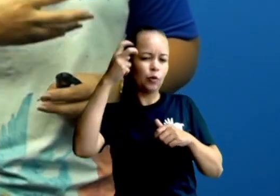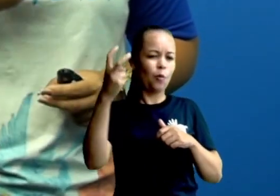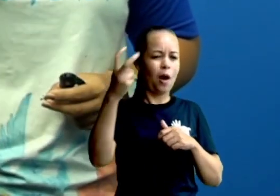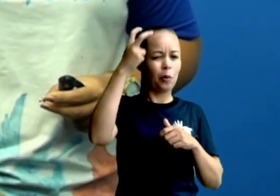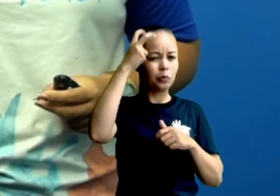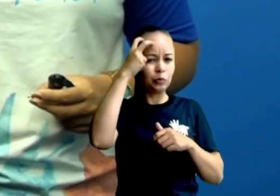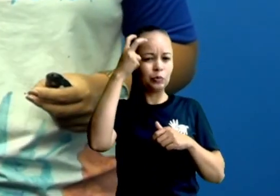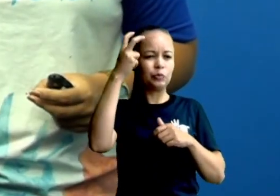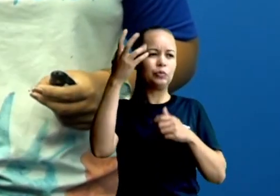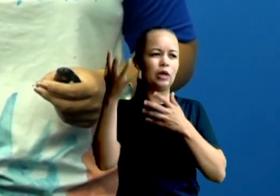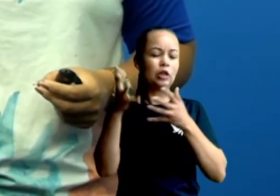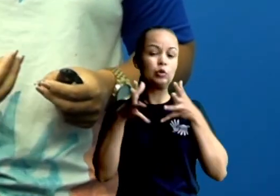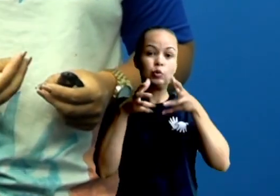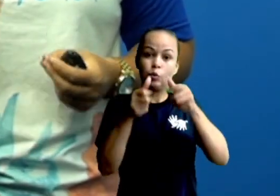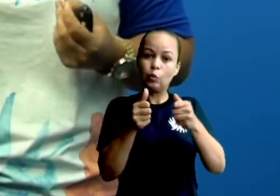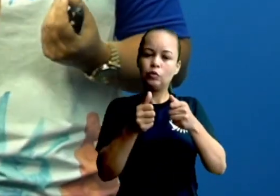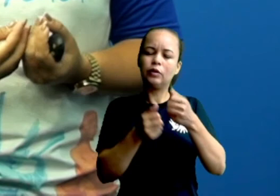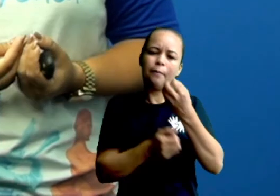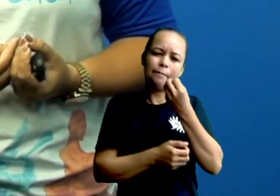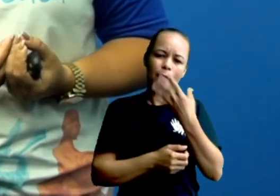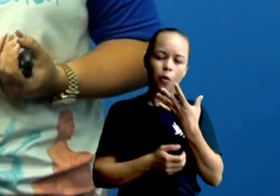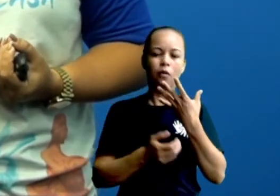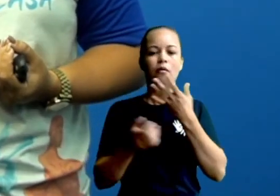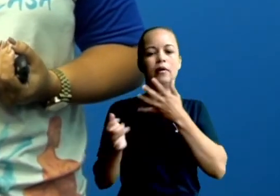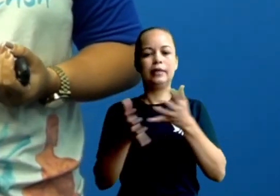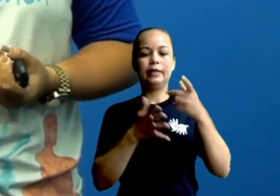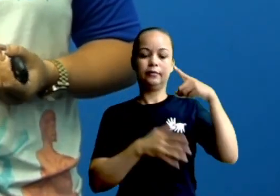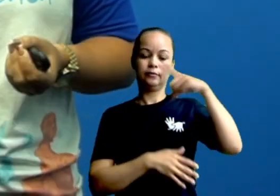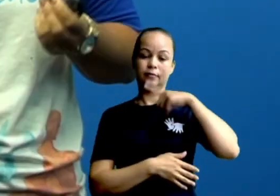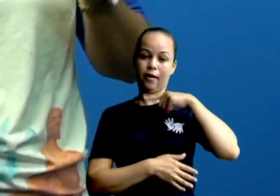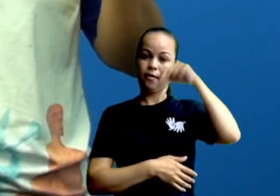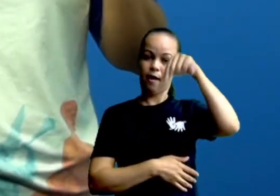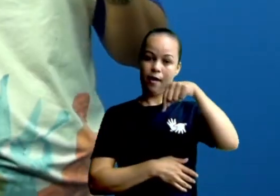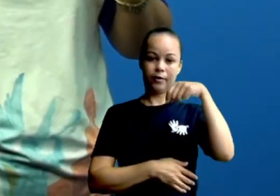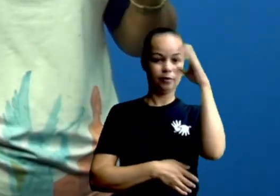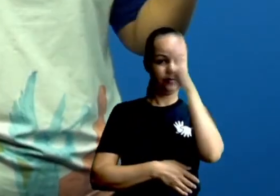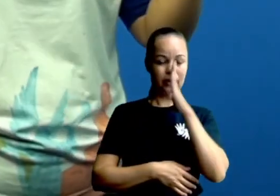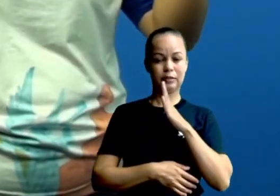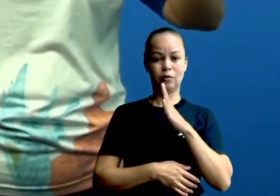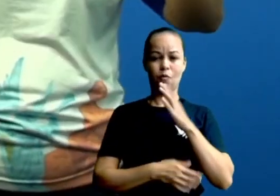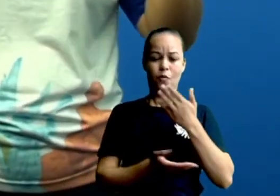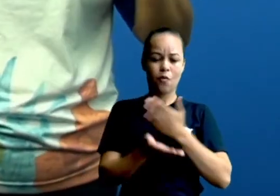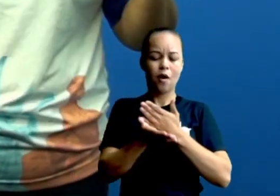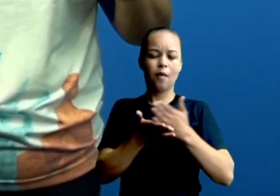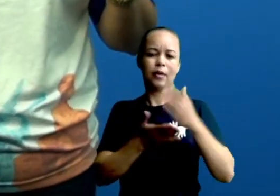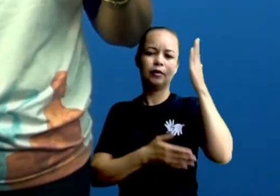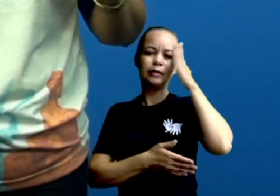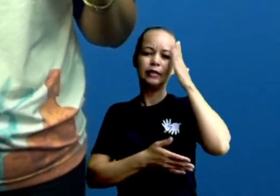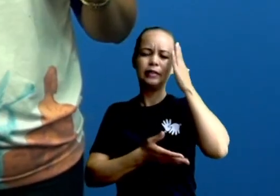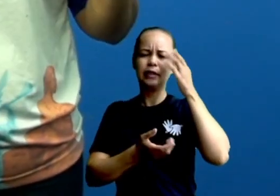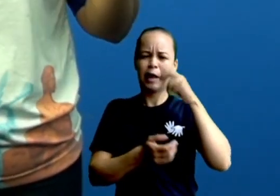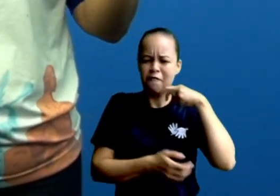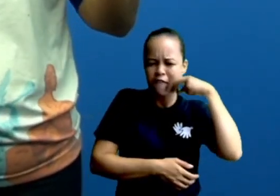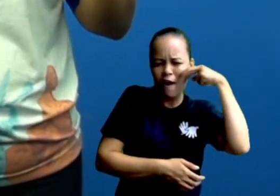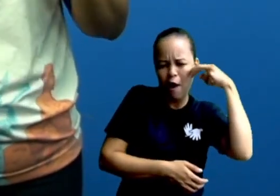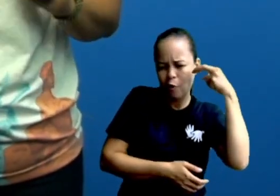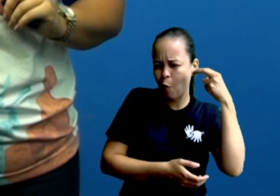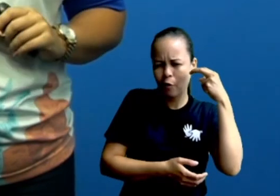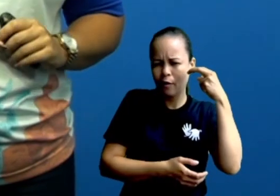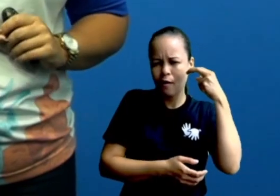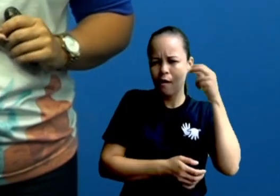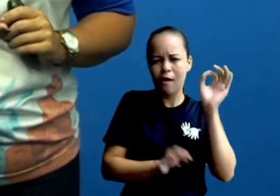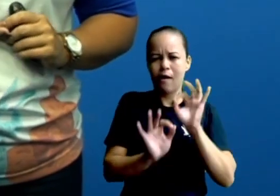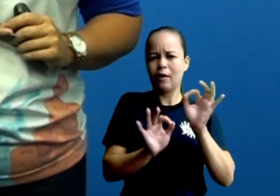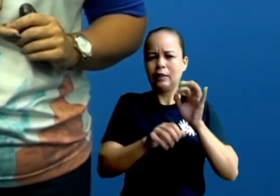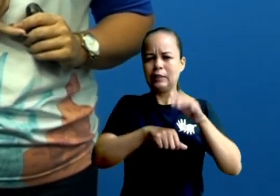cultura, tudo aquilo de bom que os negros trouxeram aqui para o Brasil, ele começou a entender que ele não precisava ter vergonha nem da cor que ele